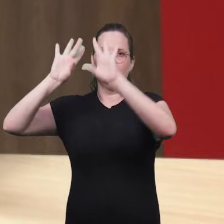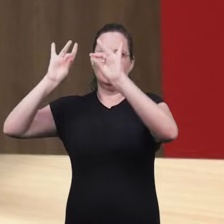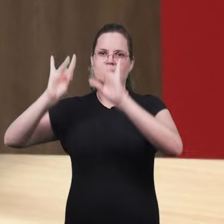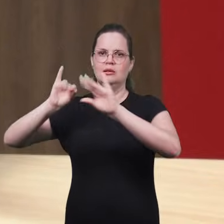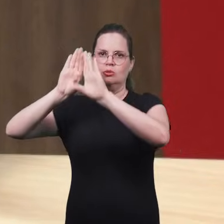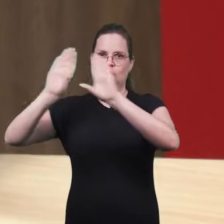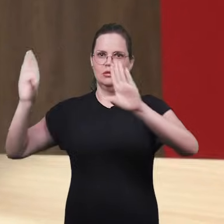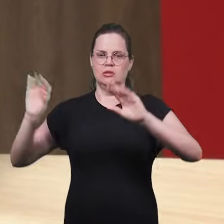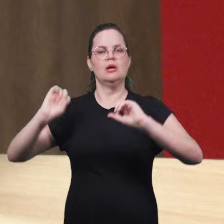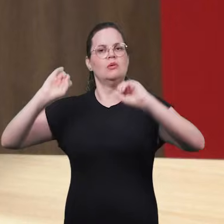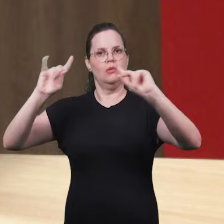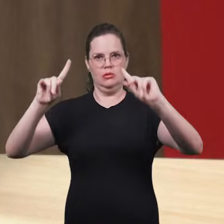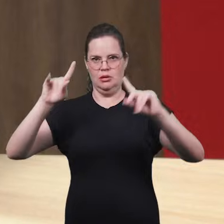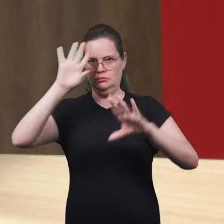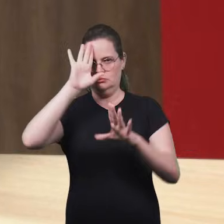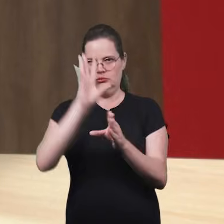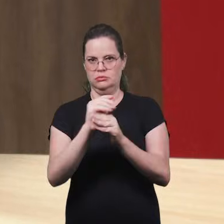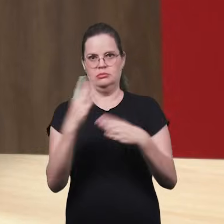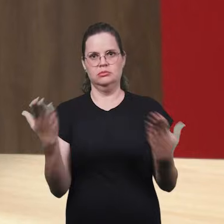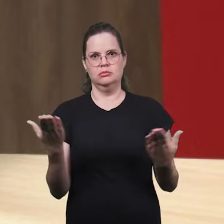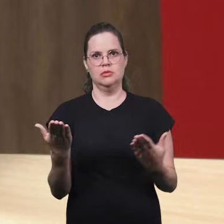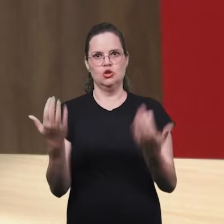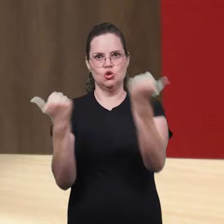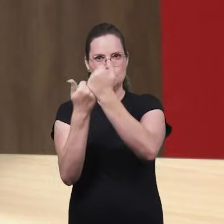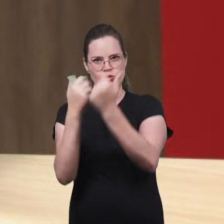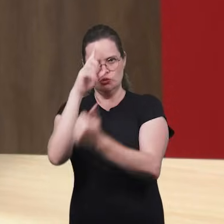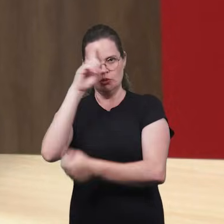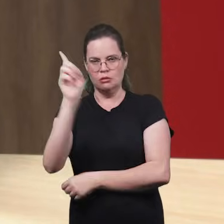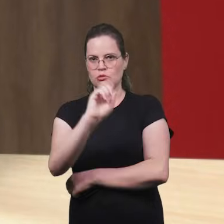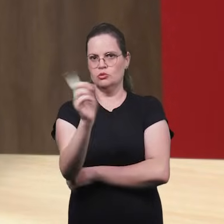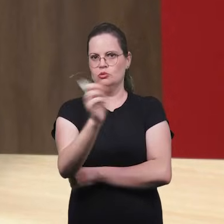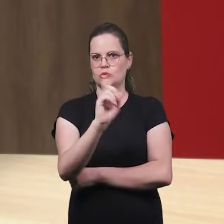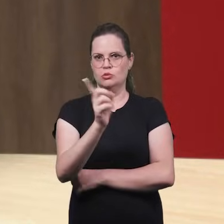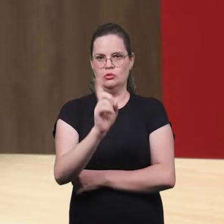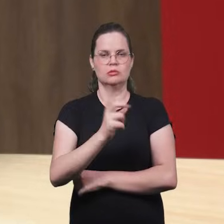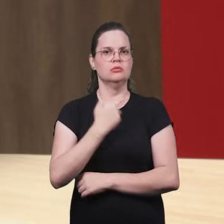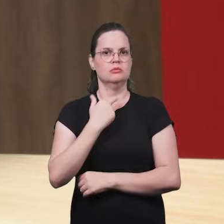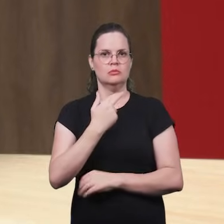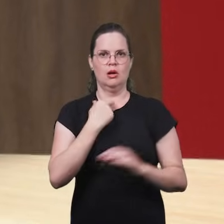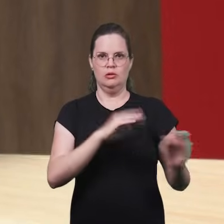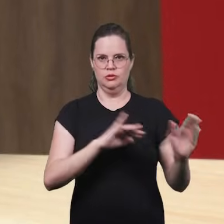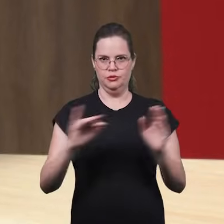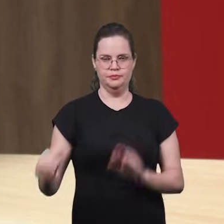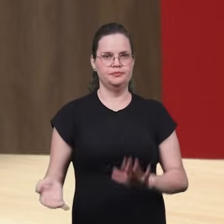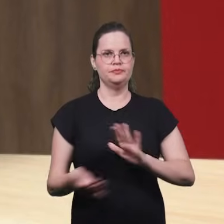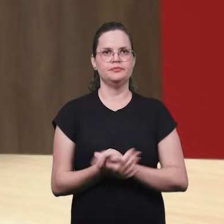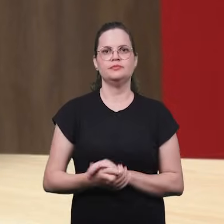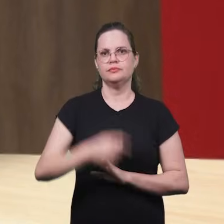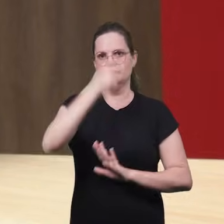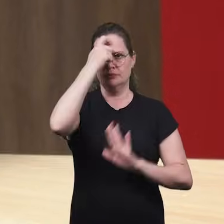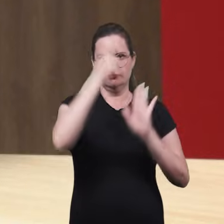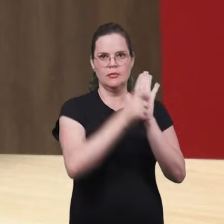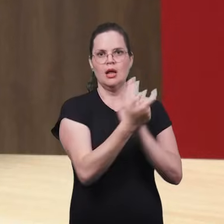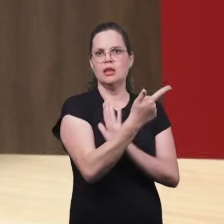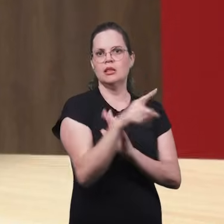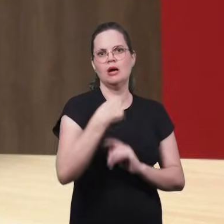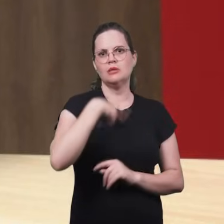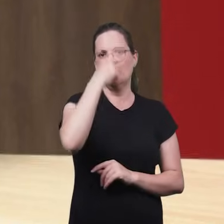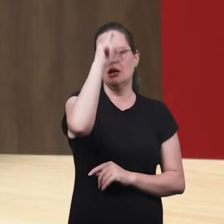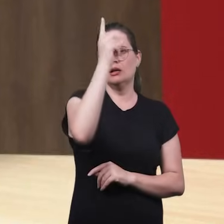Então, essa é uma coisa que todo mundo precisa saber. Insubstituível. Insubstituível. Segundo, Inteligência artificial não tem